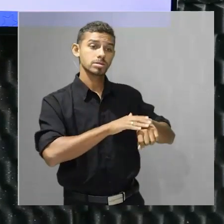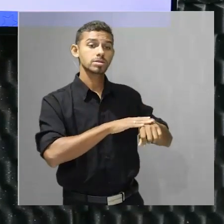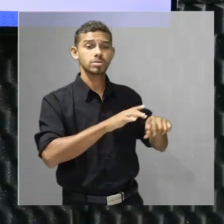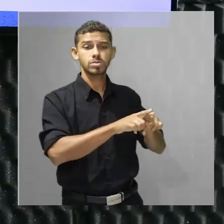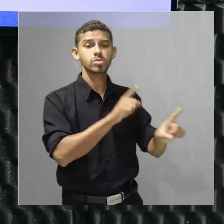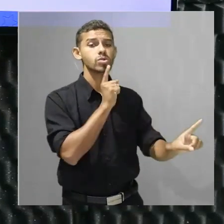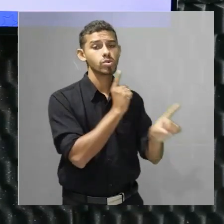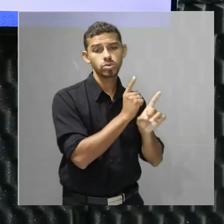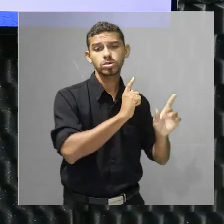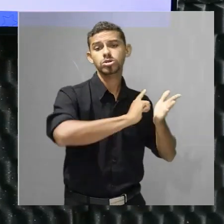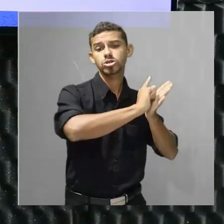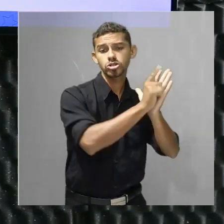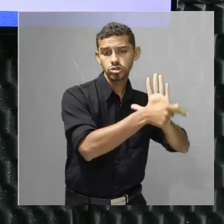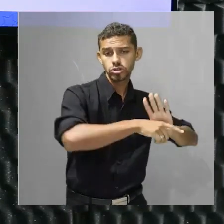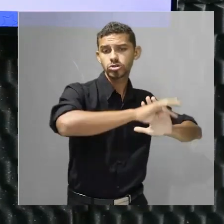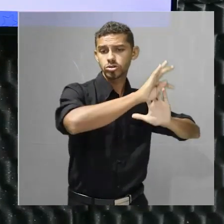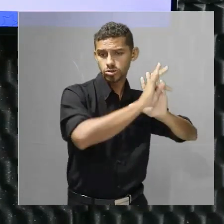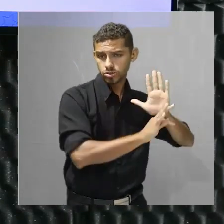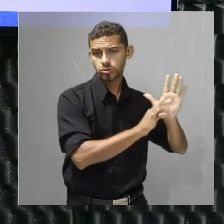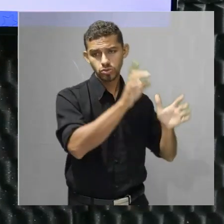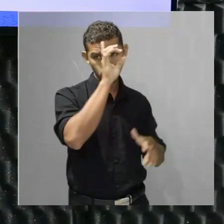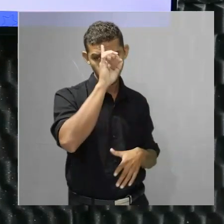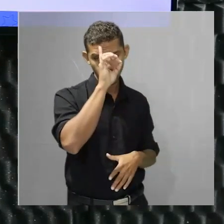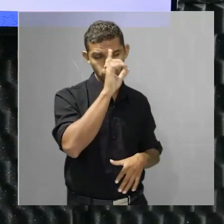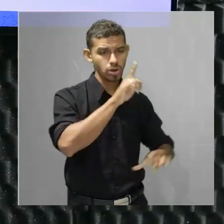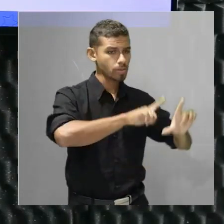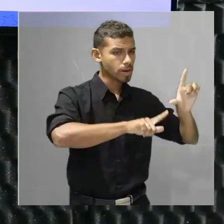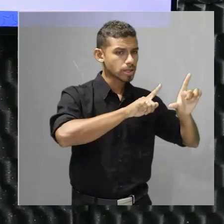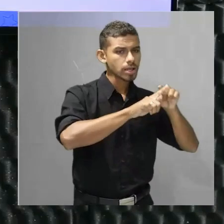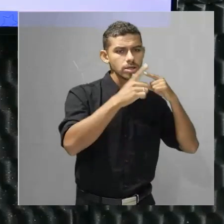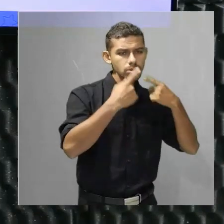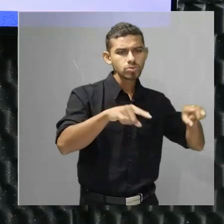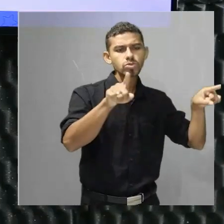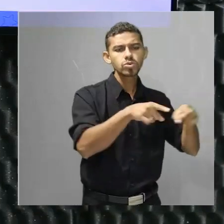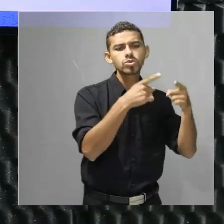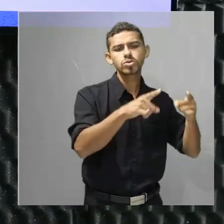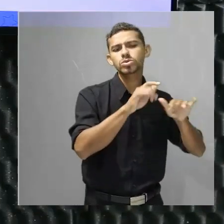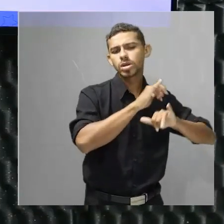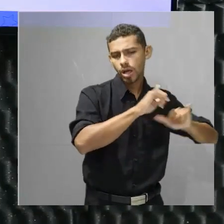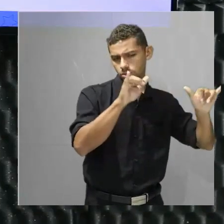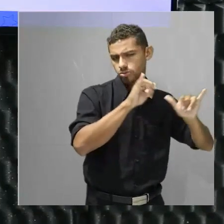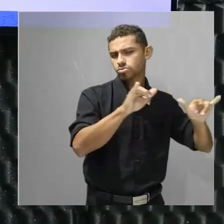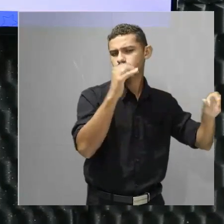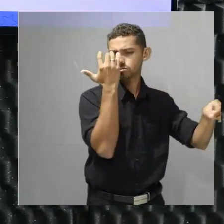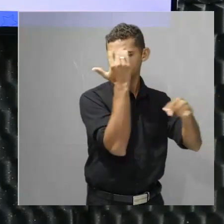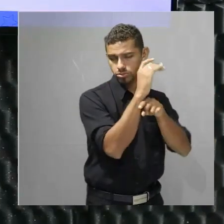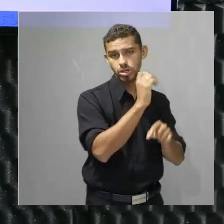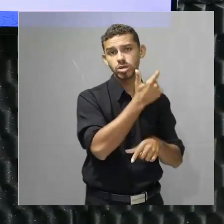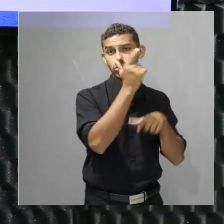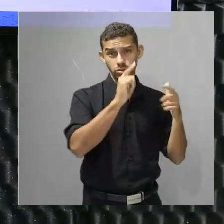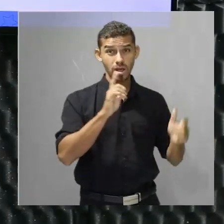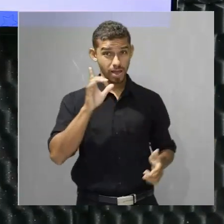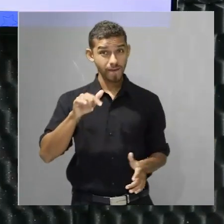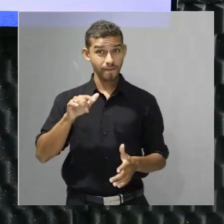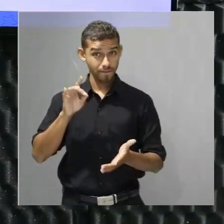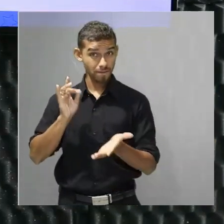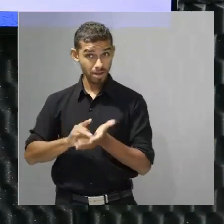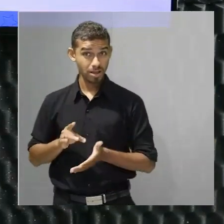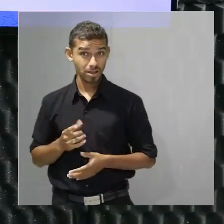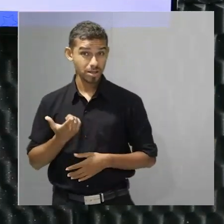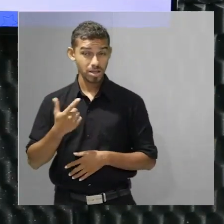em gêneros textuais do cotidiano como letras de música anúncios publicitárias e outros e aí a gente encontra com anotação